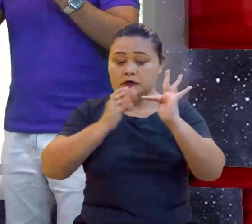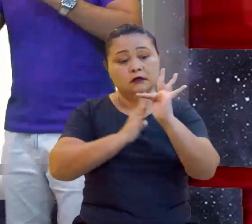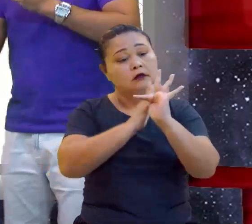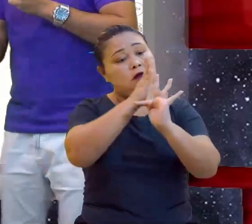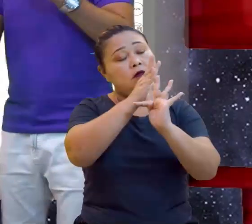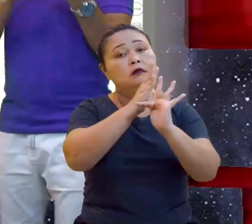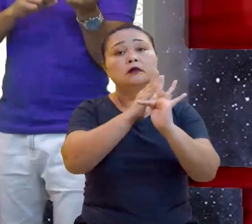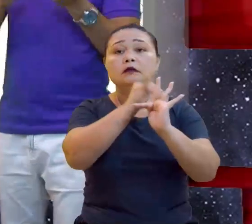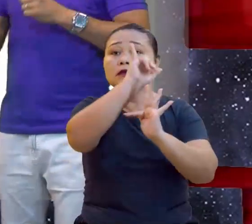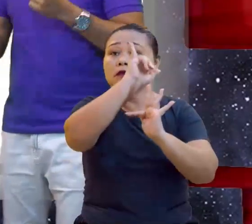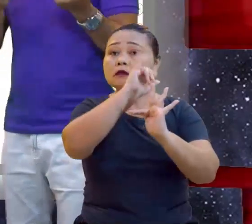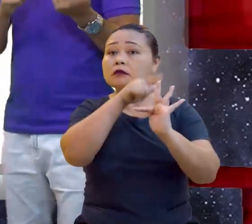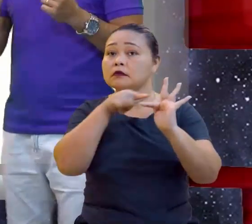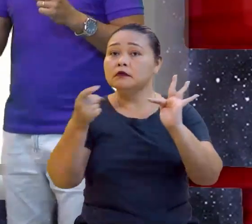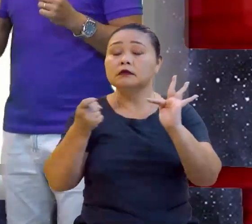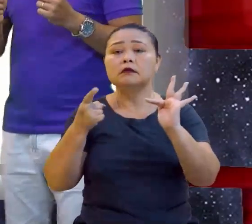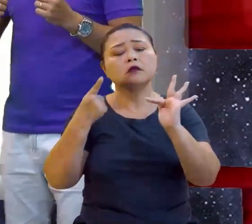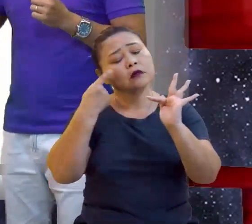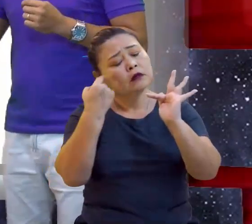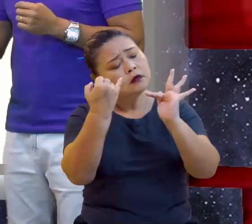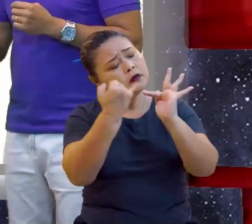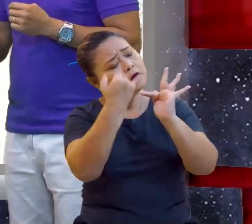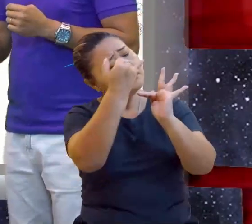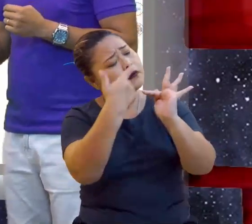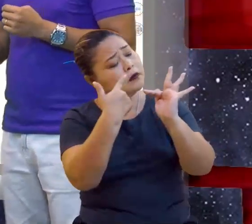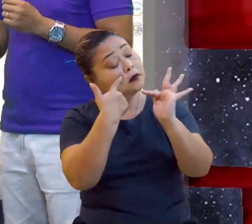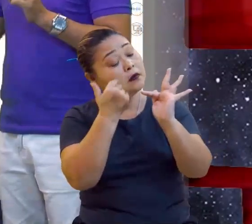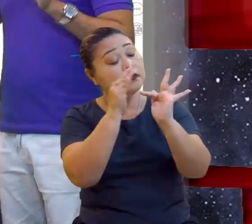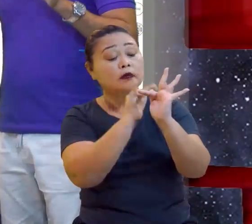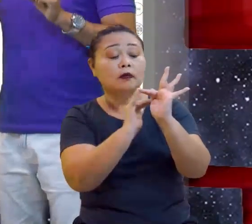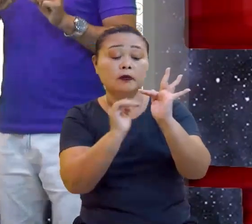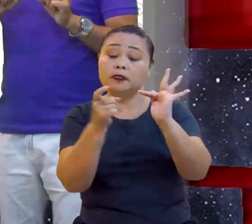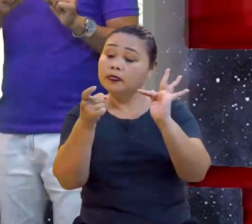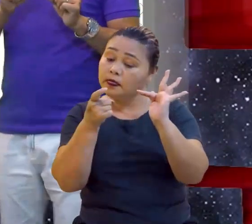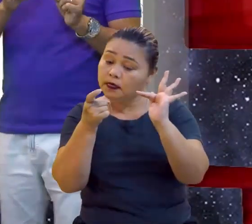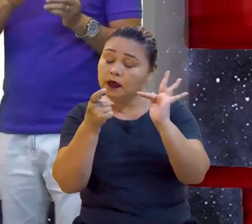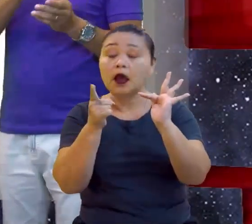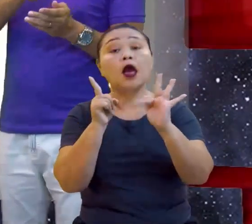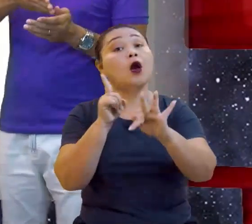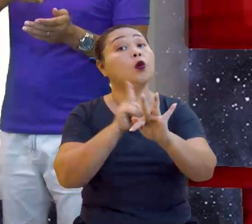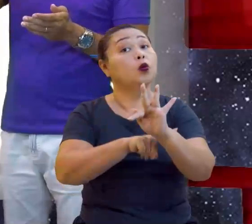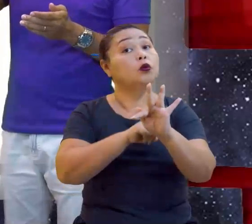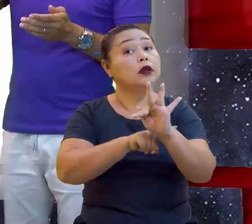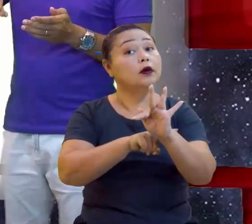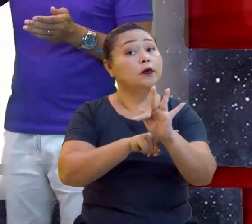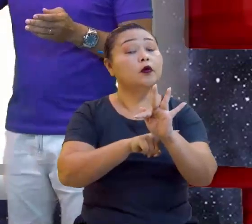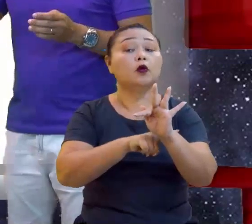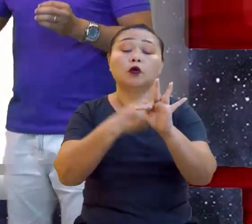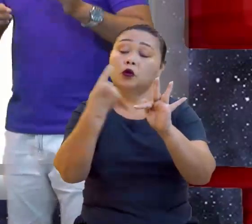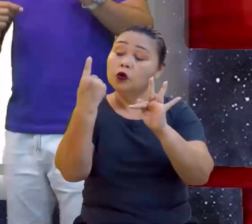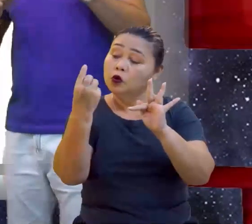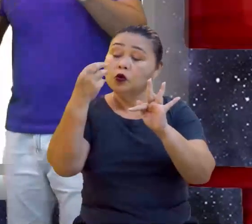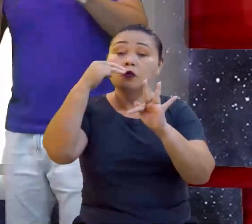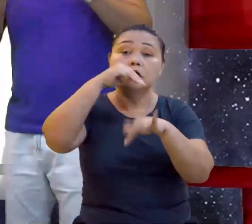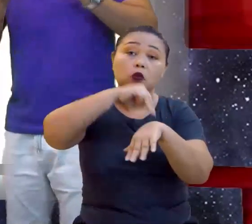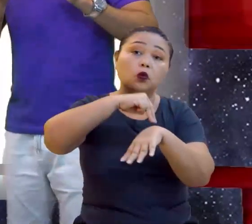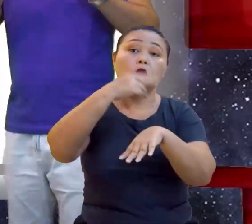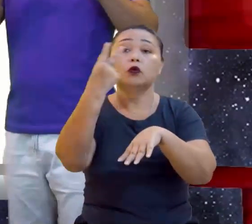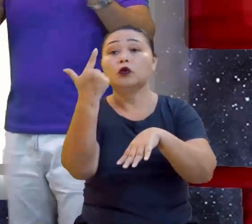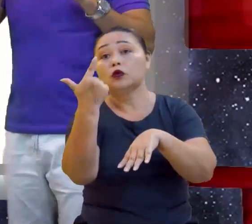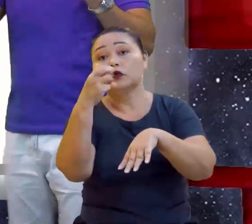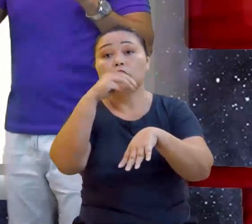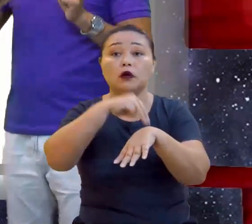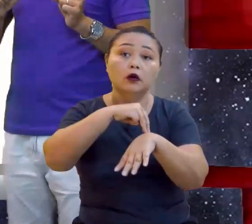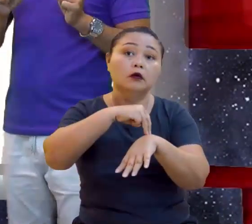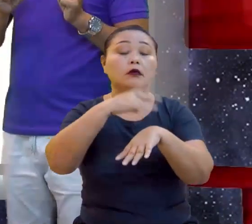O que informa cada um desses eixos? O X é o tempo. Então, 1 minuto, 2 minutos. O